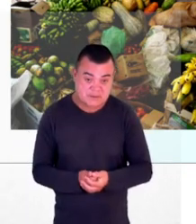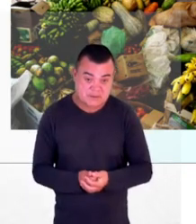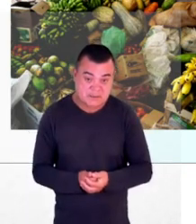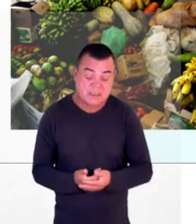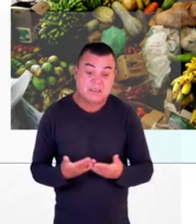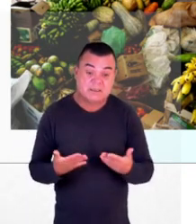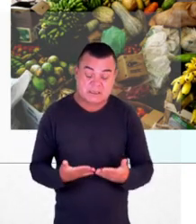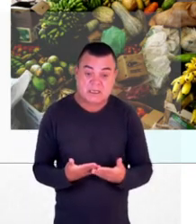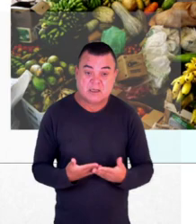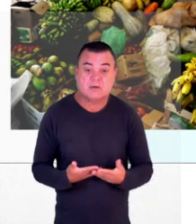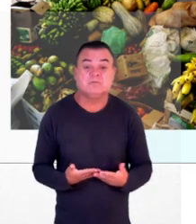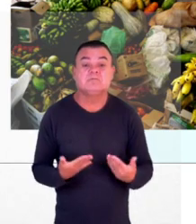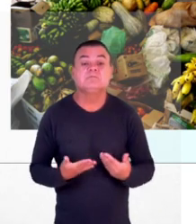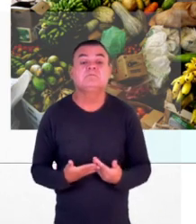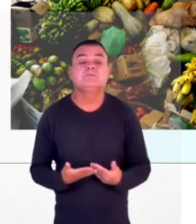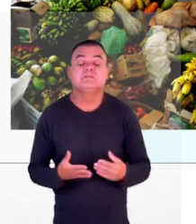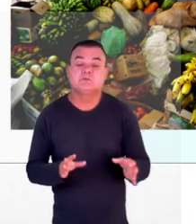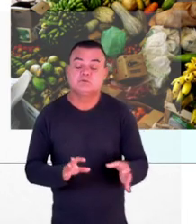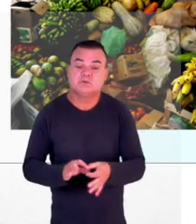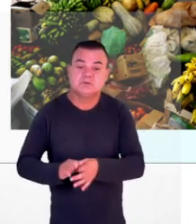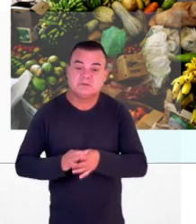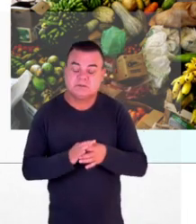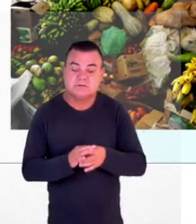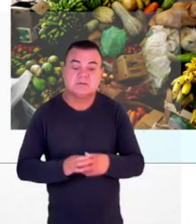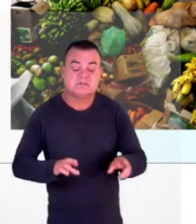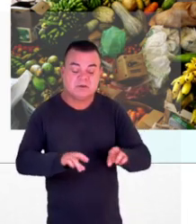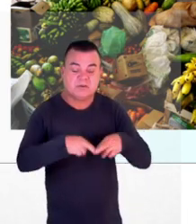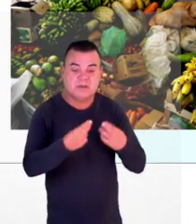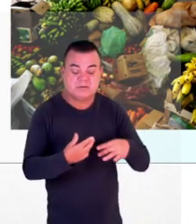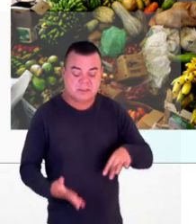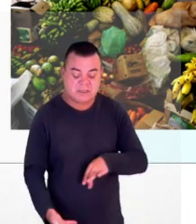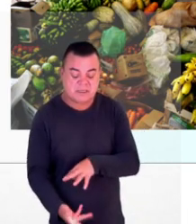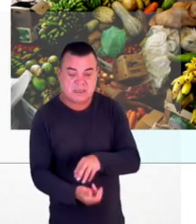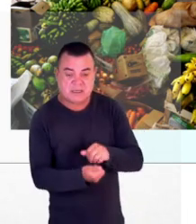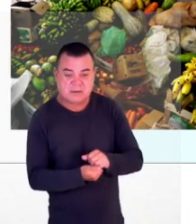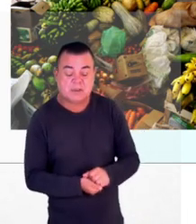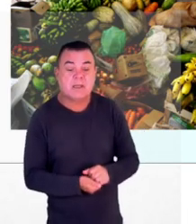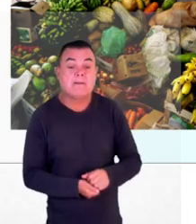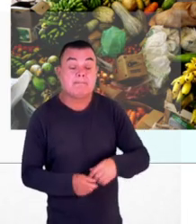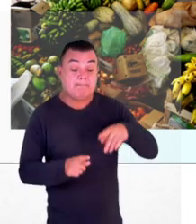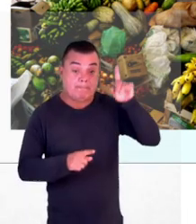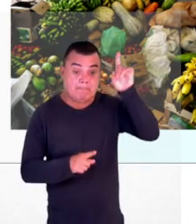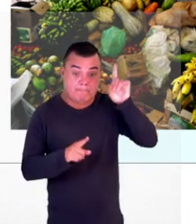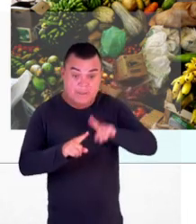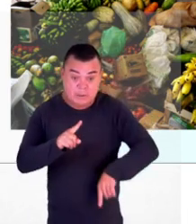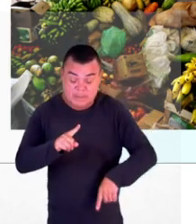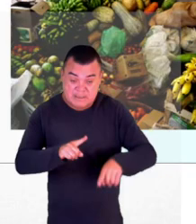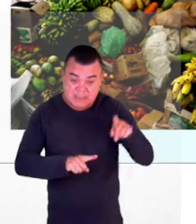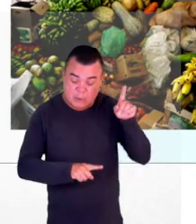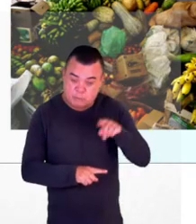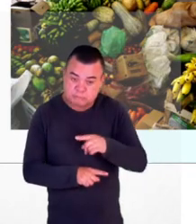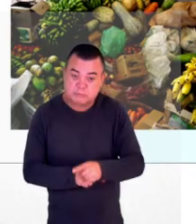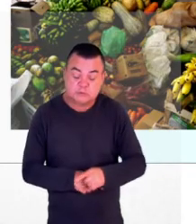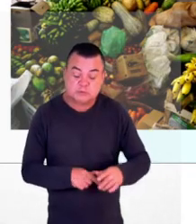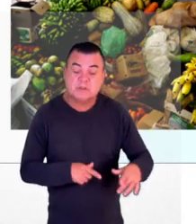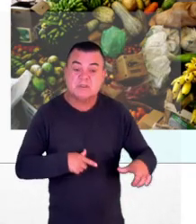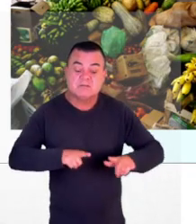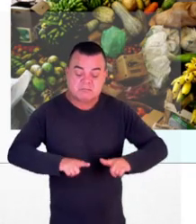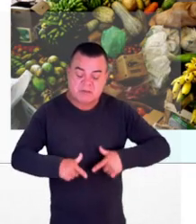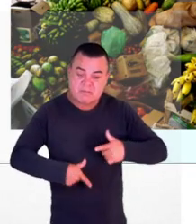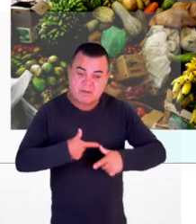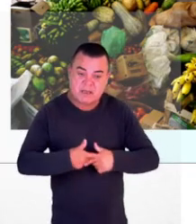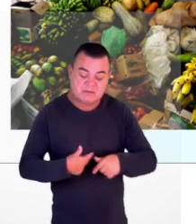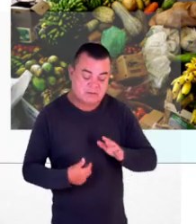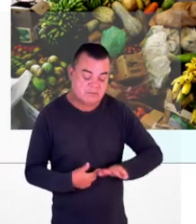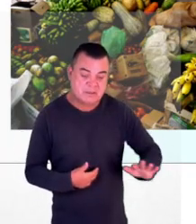internacionais de proteção ao trabalho da mulher e proibição de trabalho infantil num cenário pós-guerra né então vejam que tudo isso